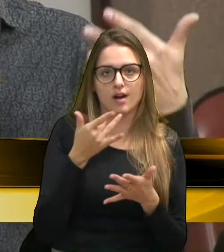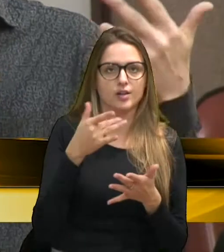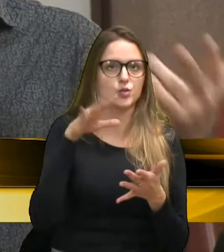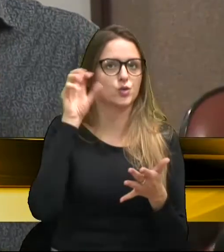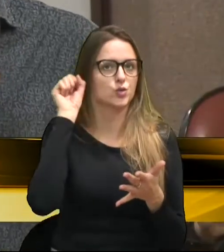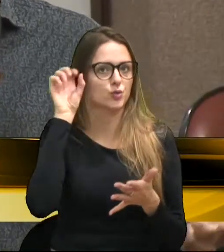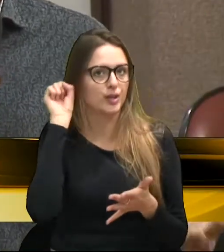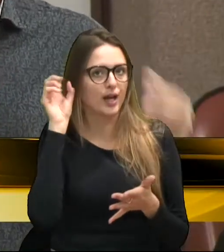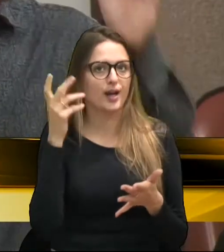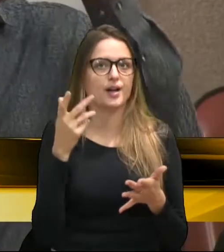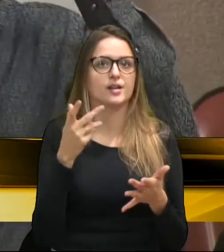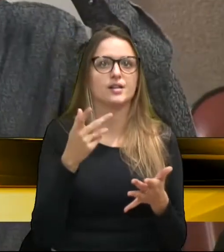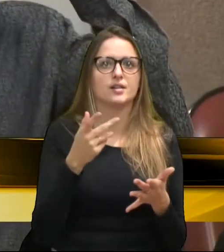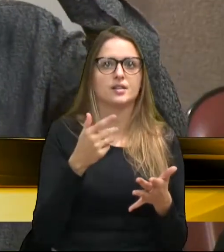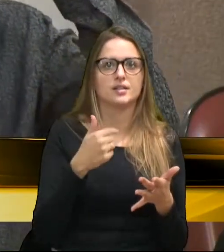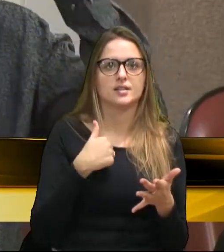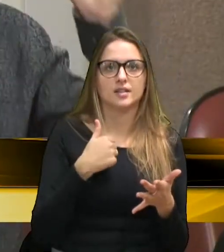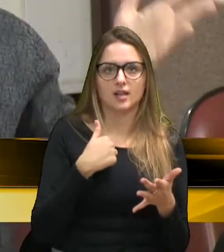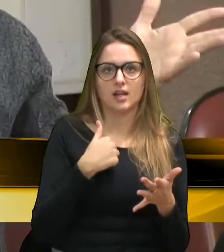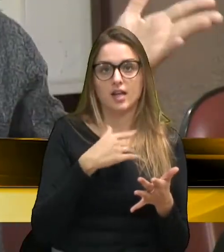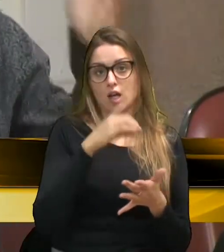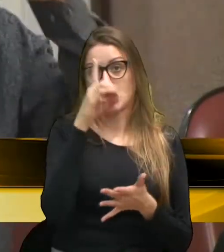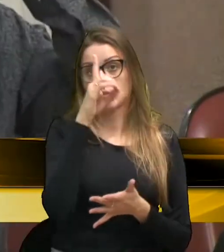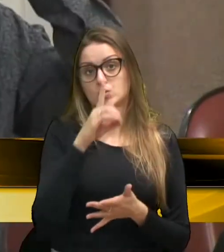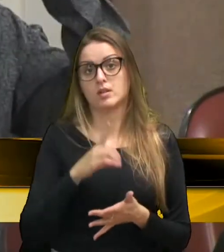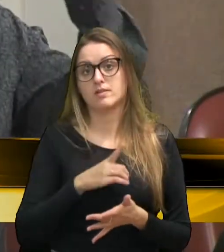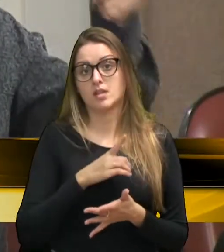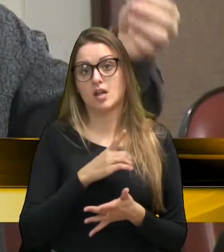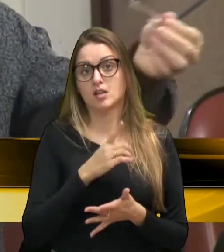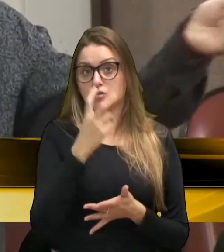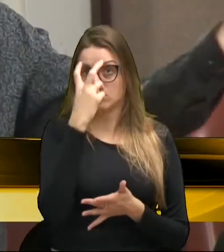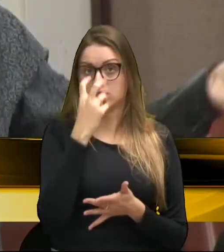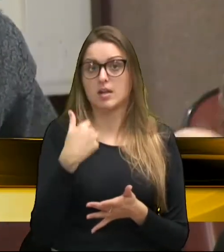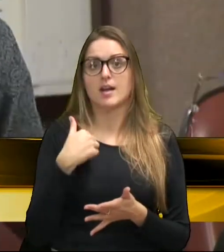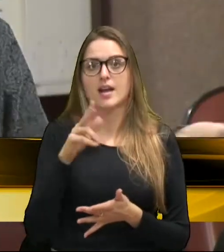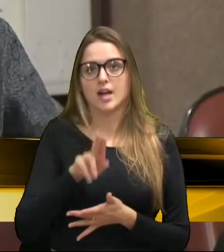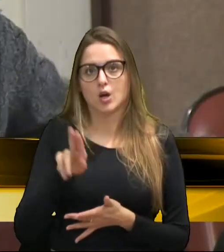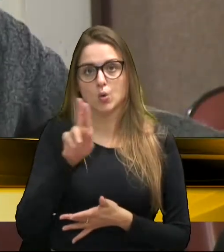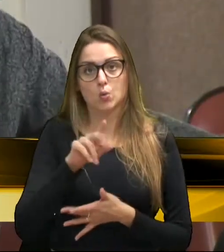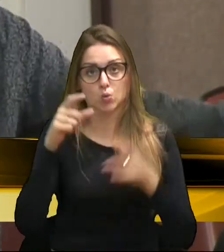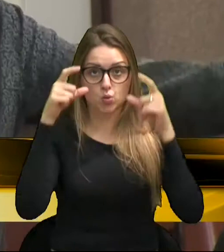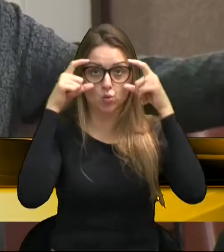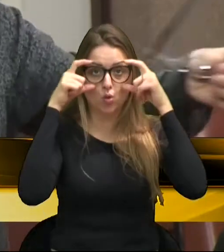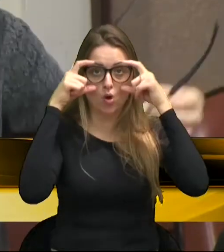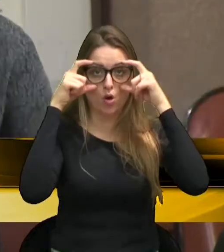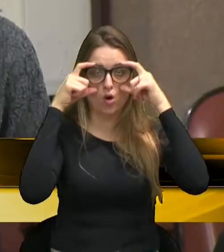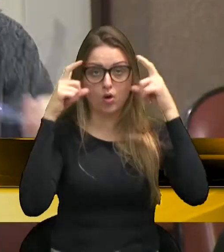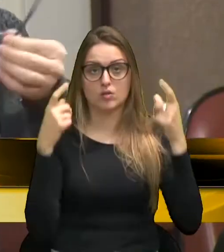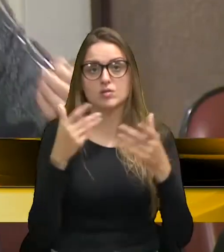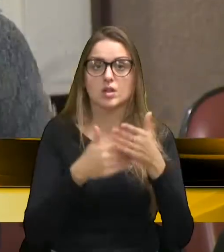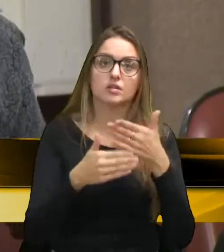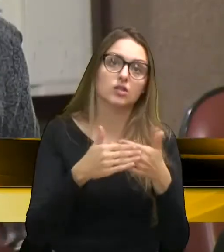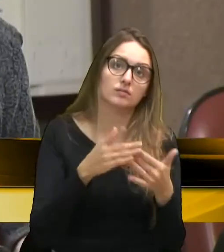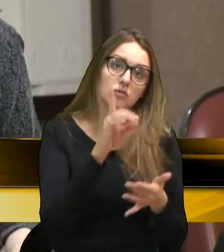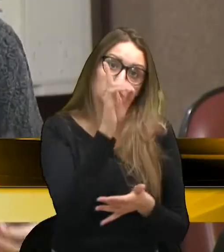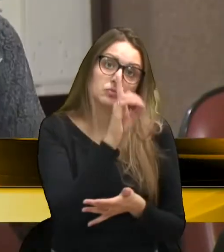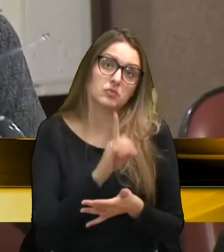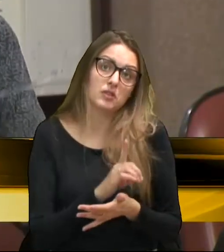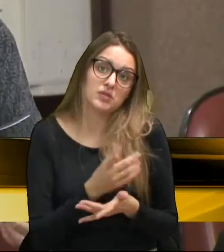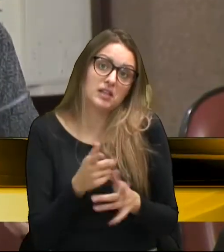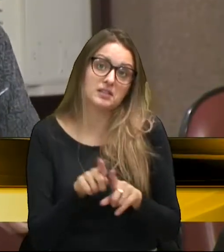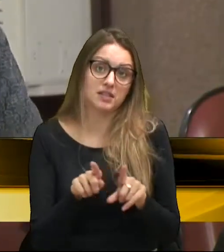escutar. Eu sou deficiente visual, por exemplo. Quem é usuário de óculos, senhor, os vereadores nós somos